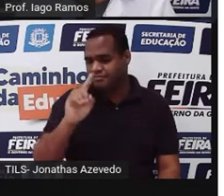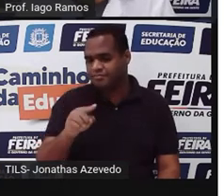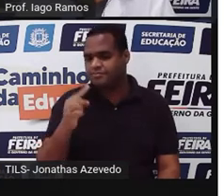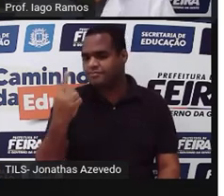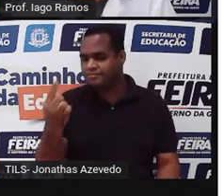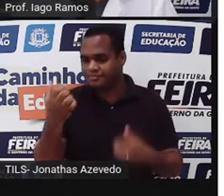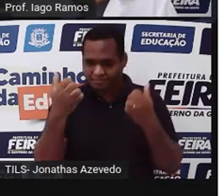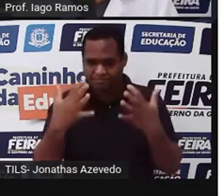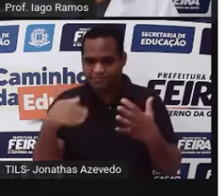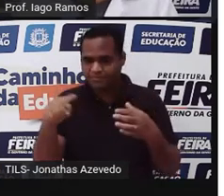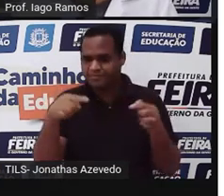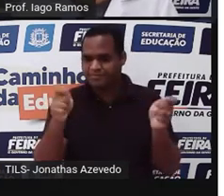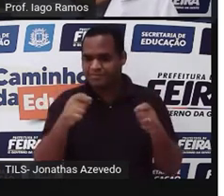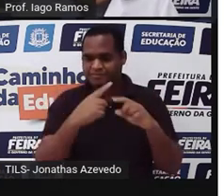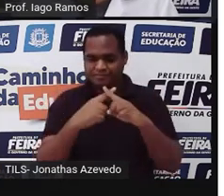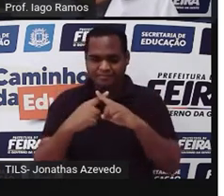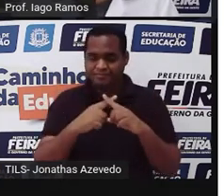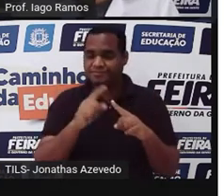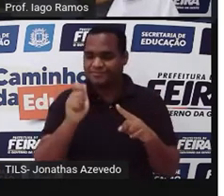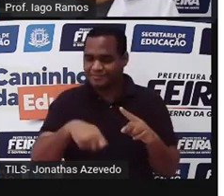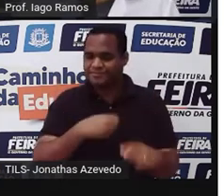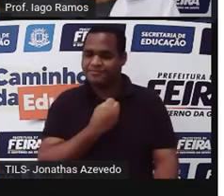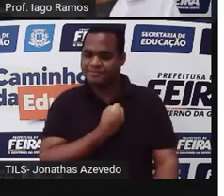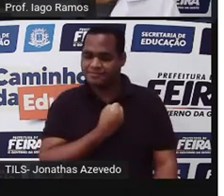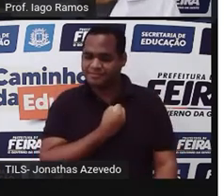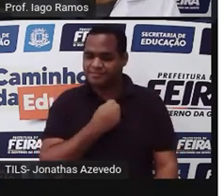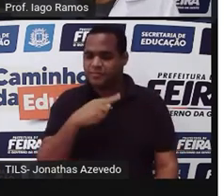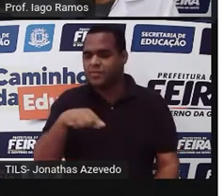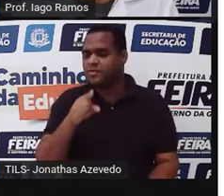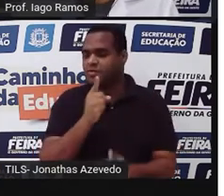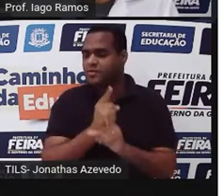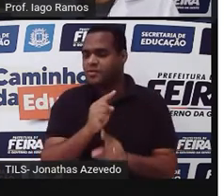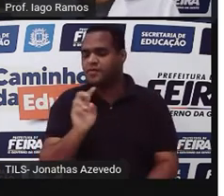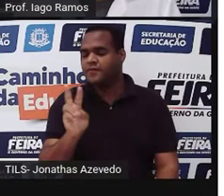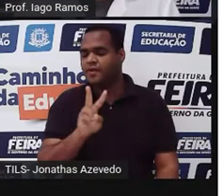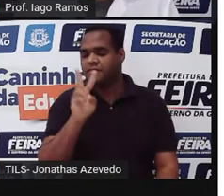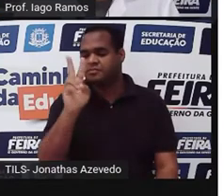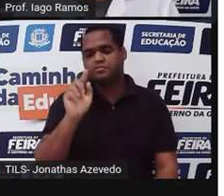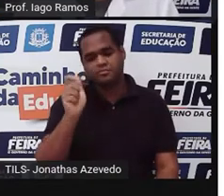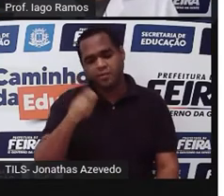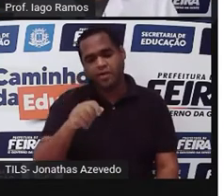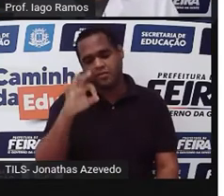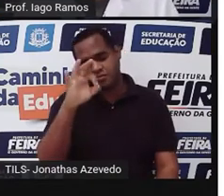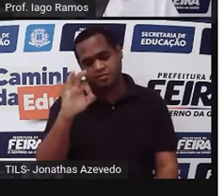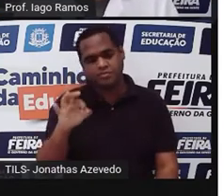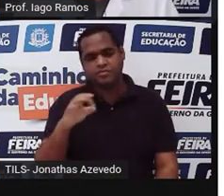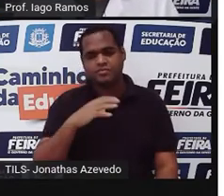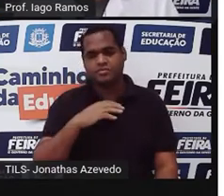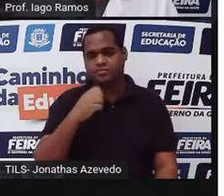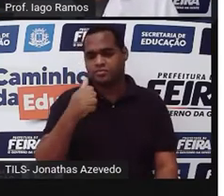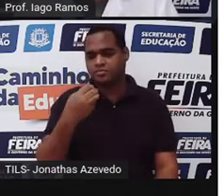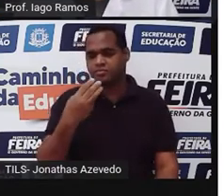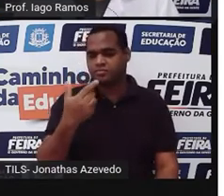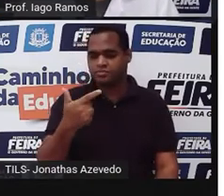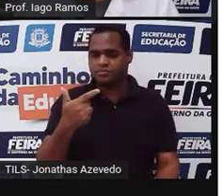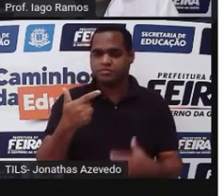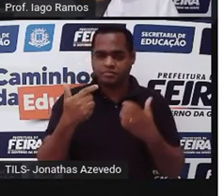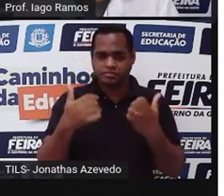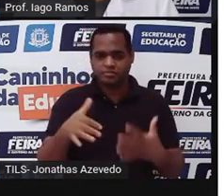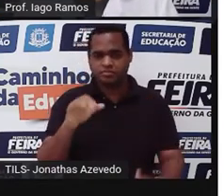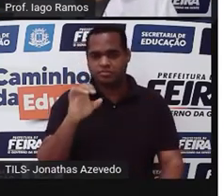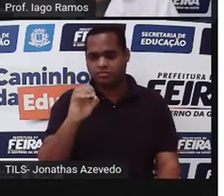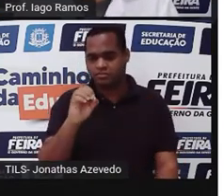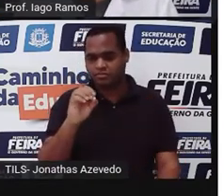é só a gente x Aquele número que a gente quer encontrar o valor da porcentagem que nesse caso é 132 é um